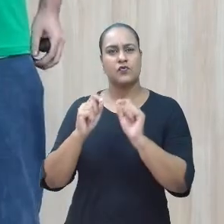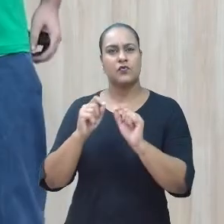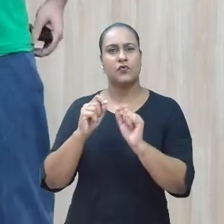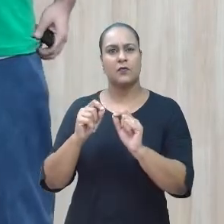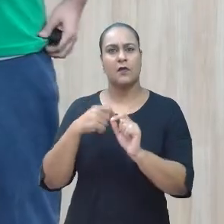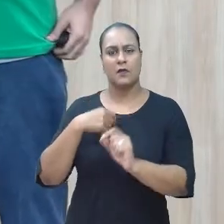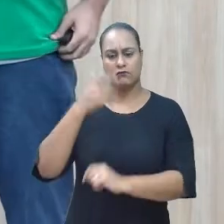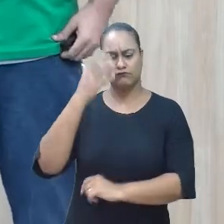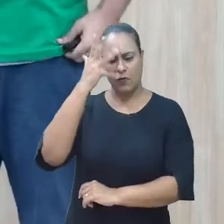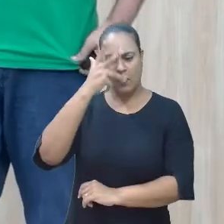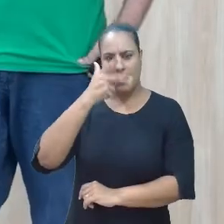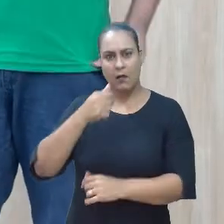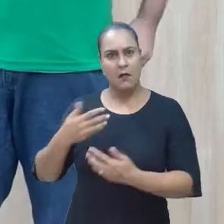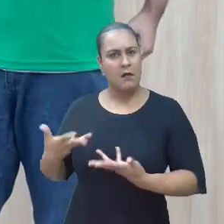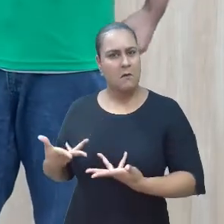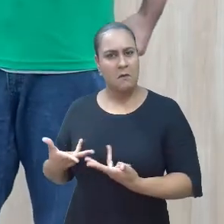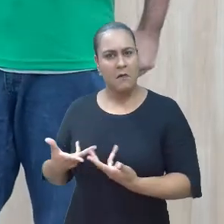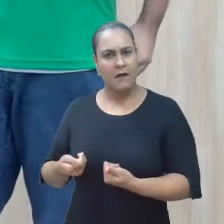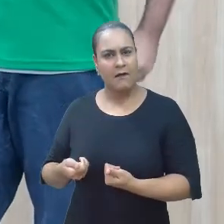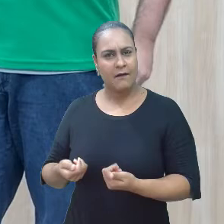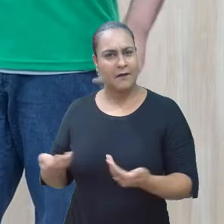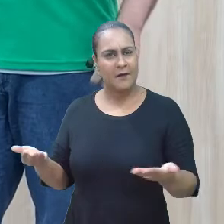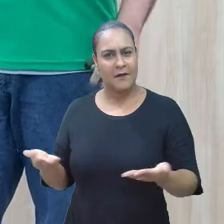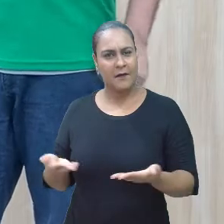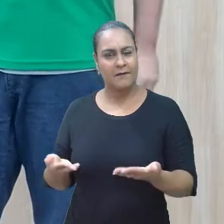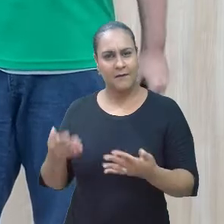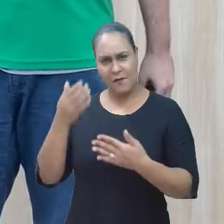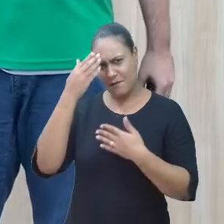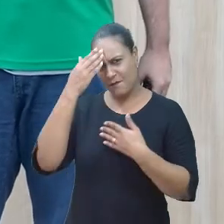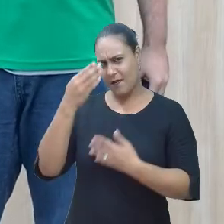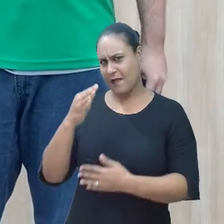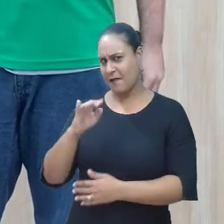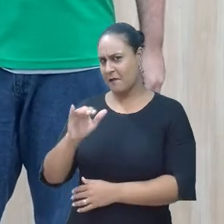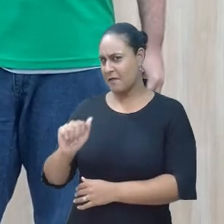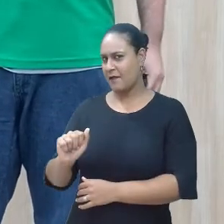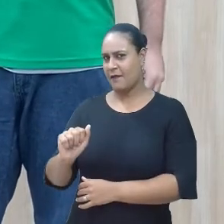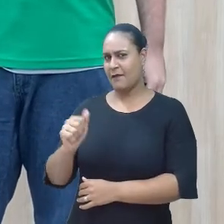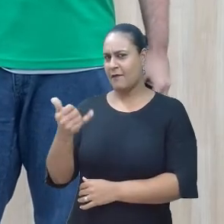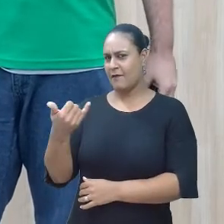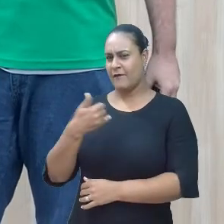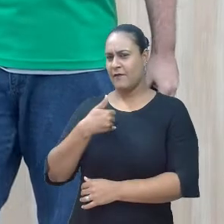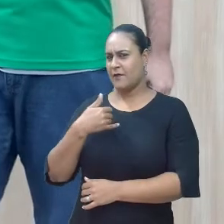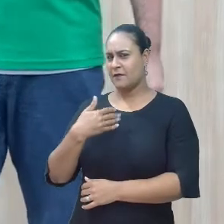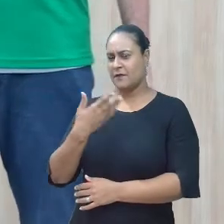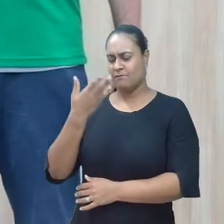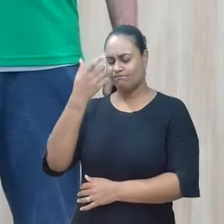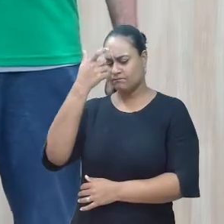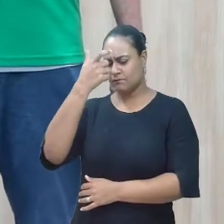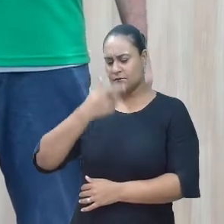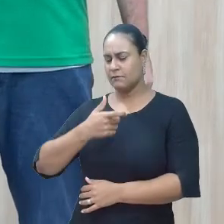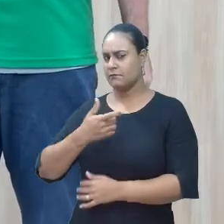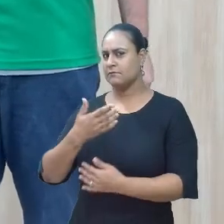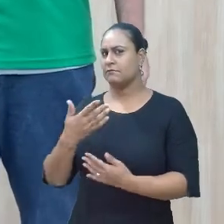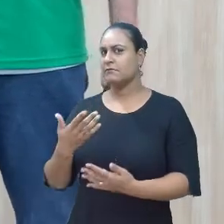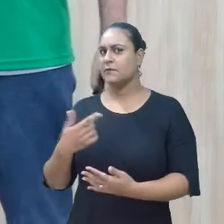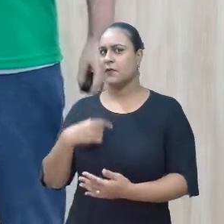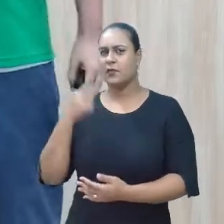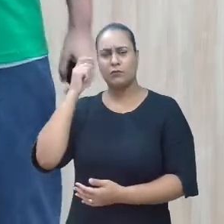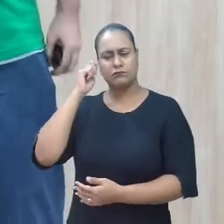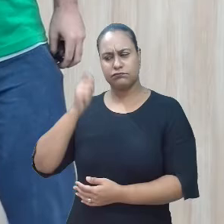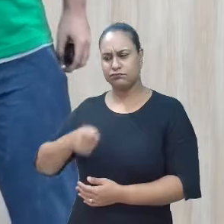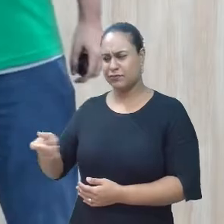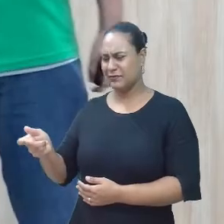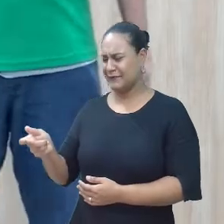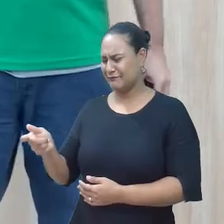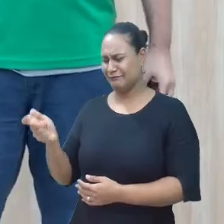estou lindo e maravilhoso hoje, olha. Obrigado, Bia. Vindo de você, eu fico assim lisonjeado, tá certo? Só que o ponto está ruim, eu vou tirar também ele hoje, tá